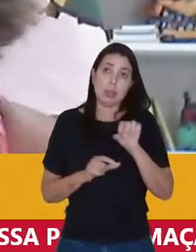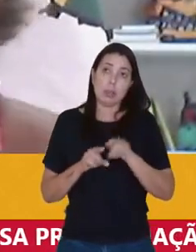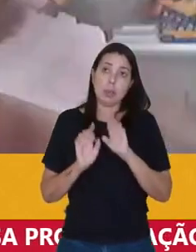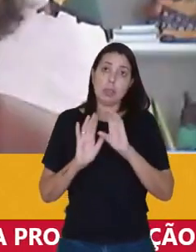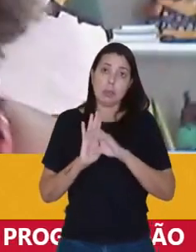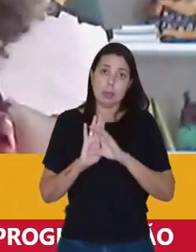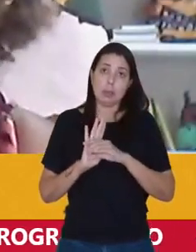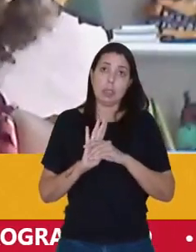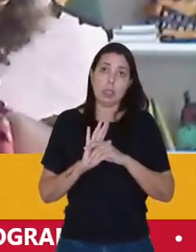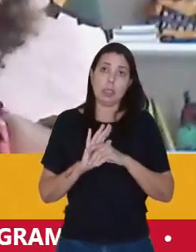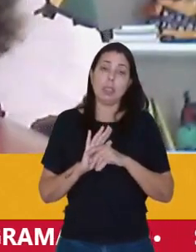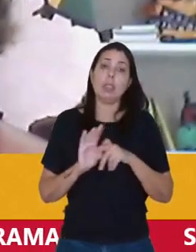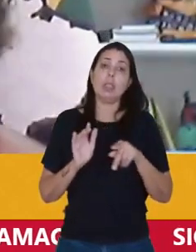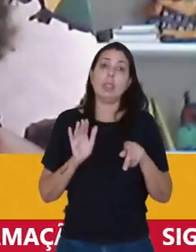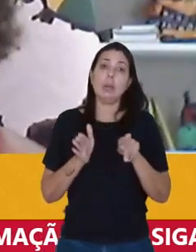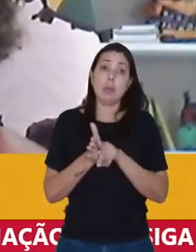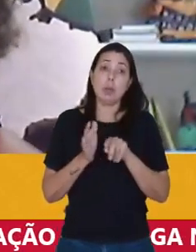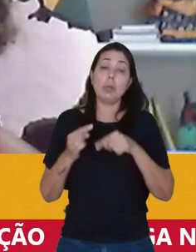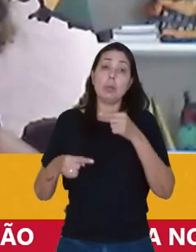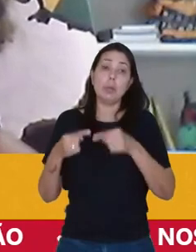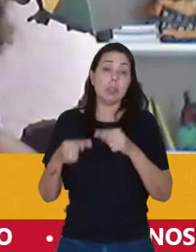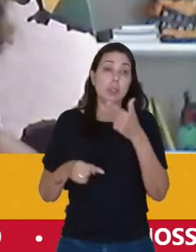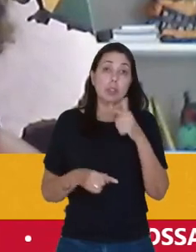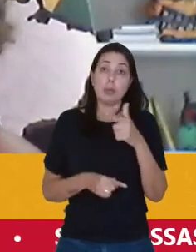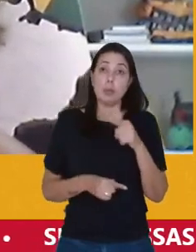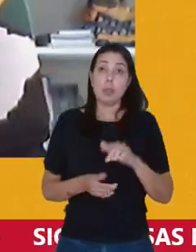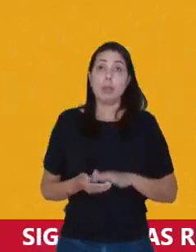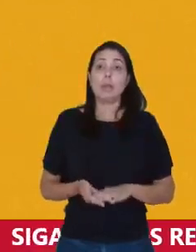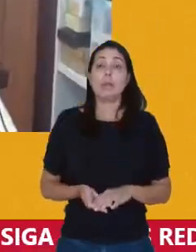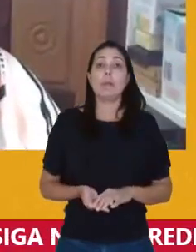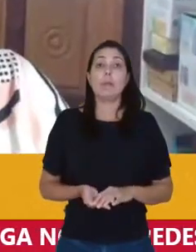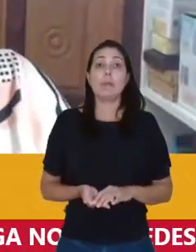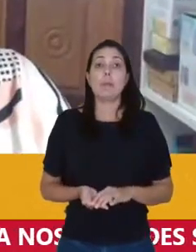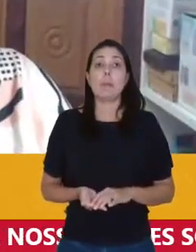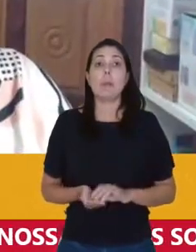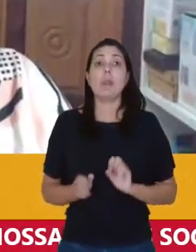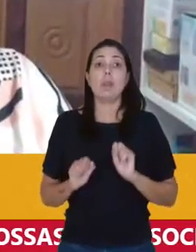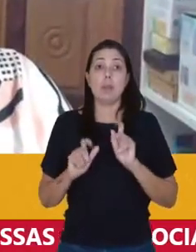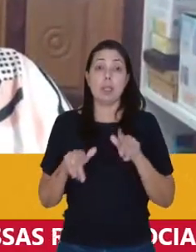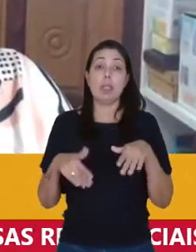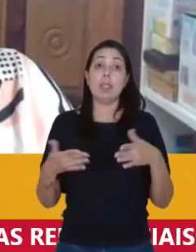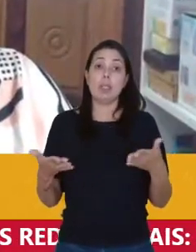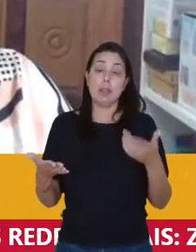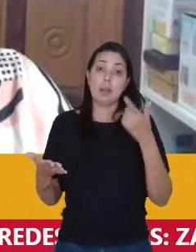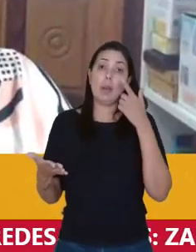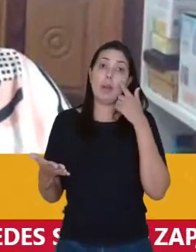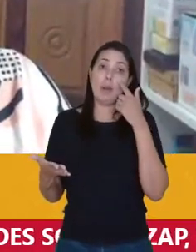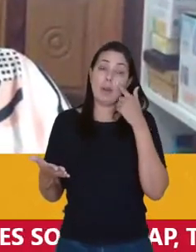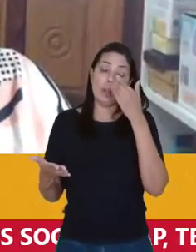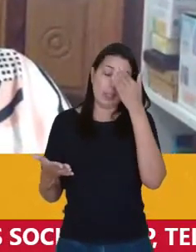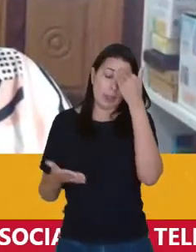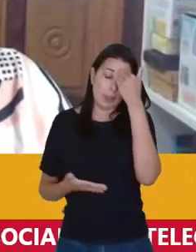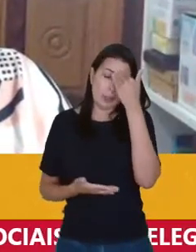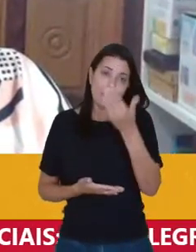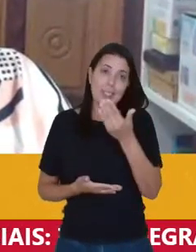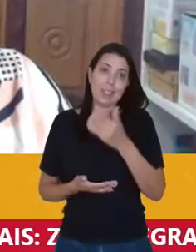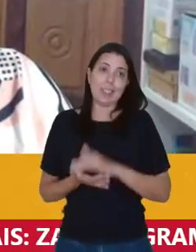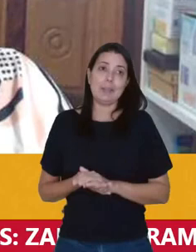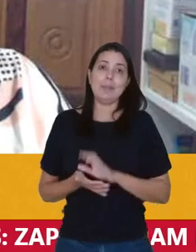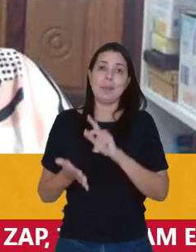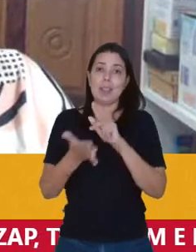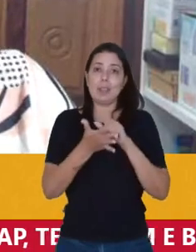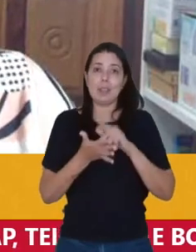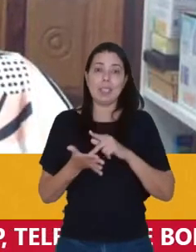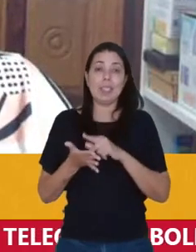curricular. É uma política curricular que nós não temos. Ok. Gente, olha, muito obrigada. Uma